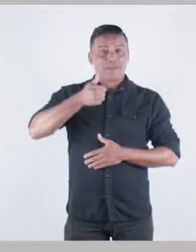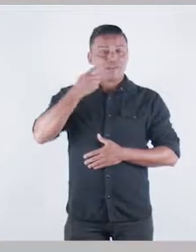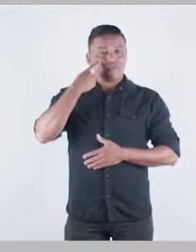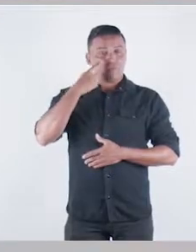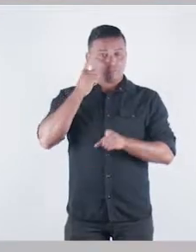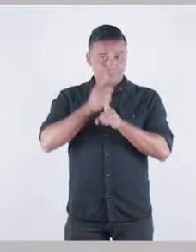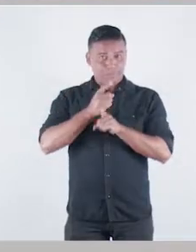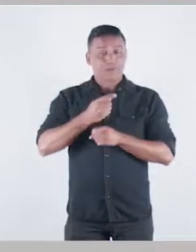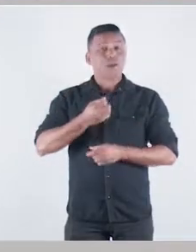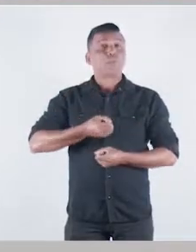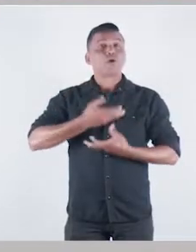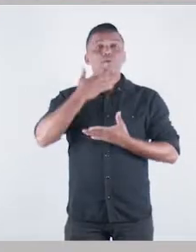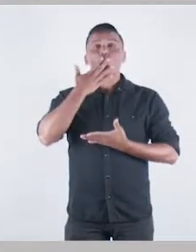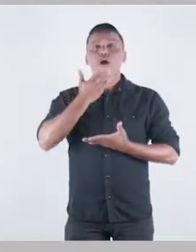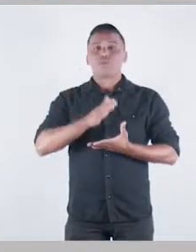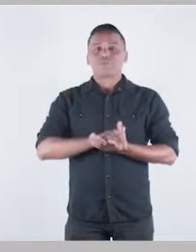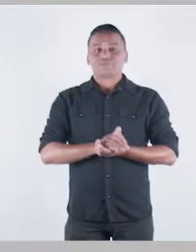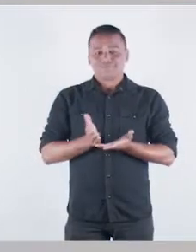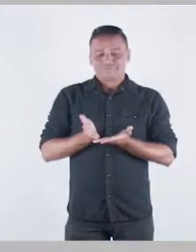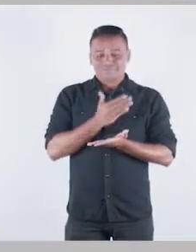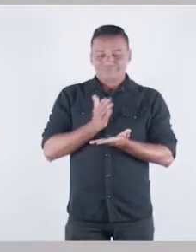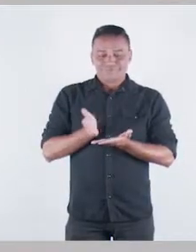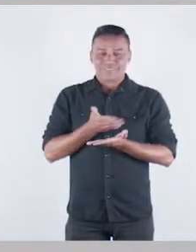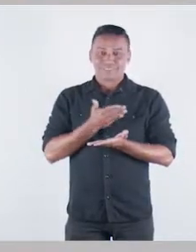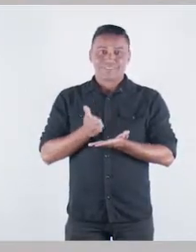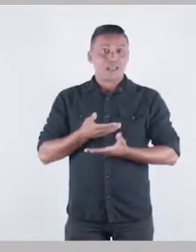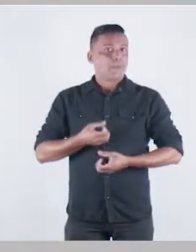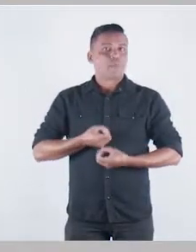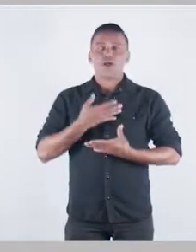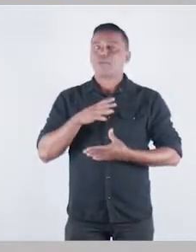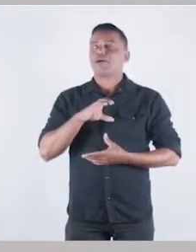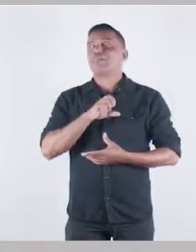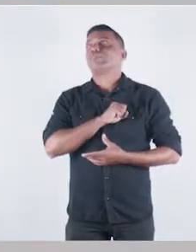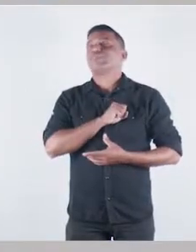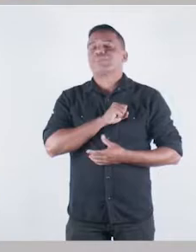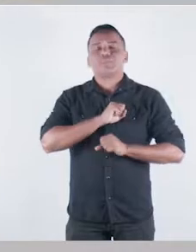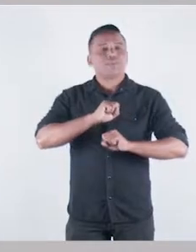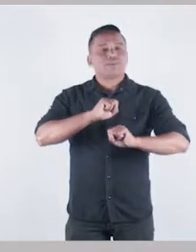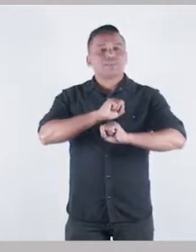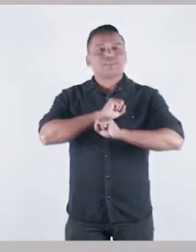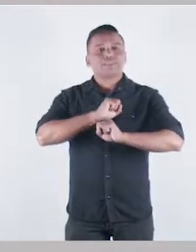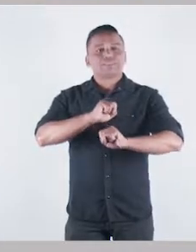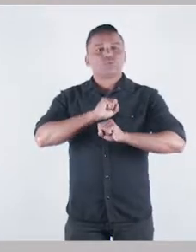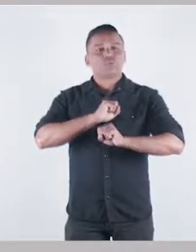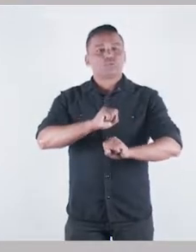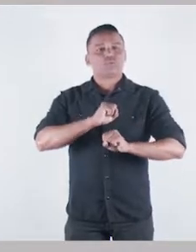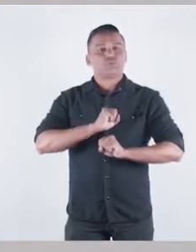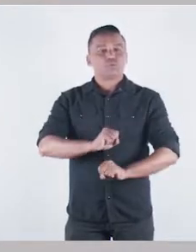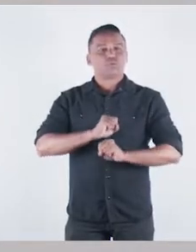nele. É um poema que eu gosto muito.